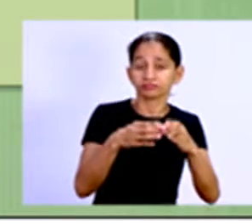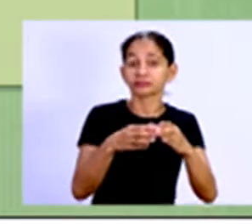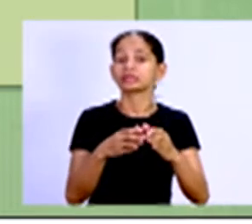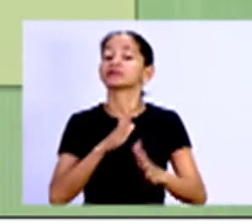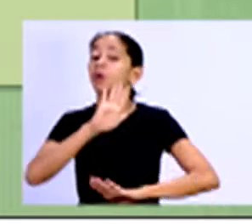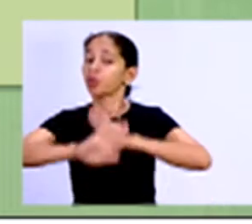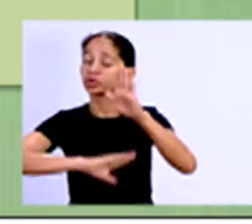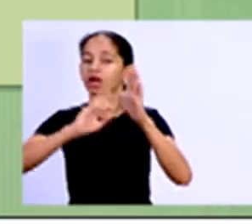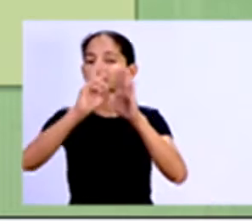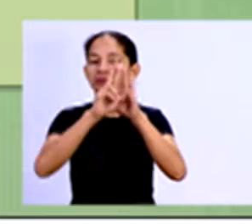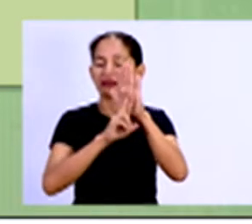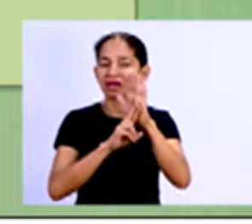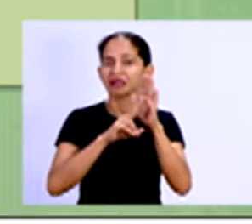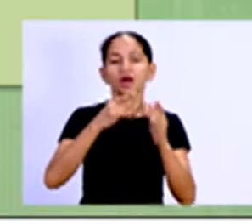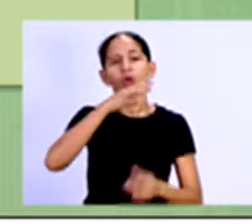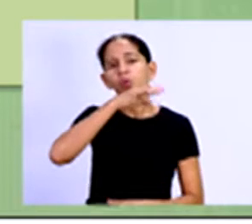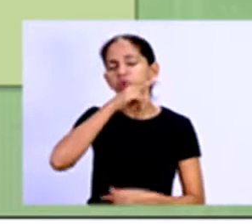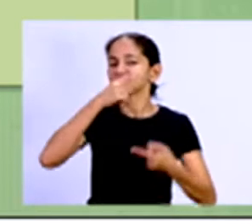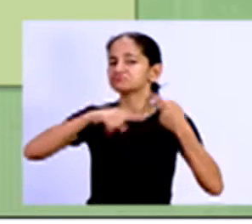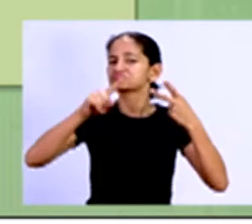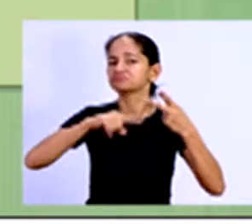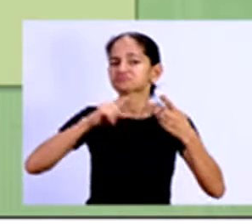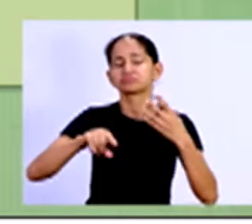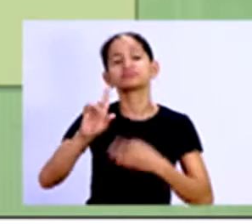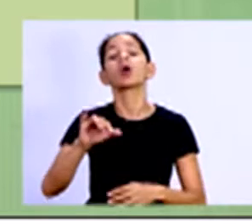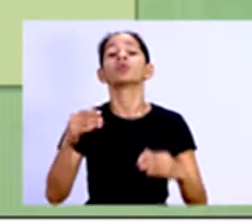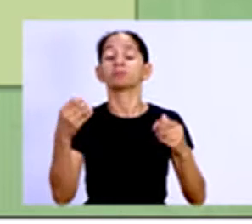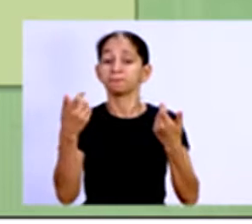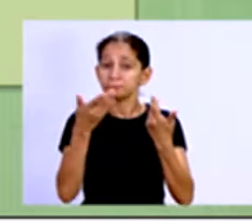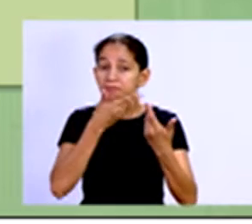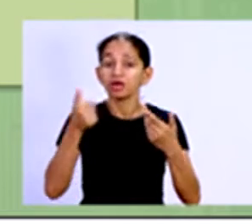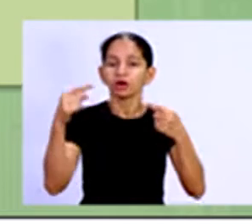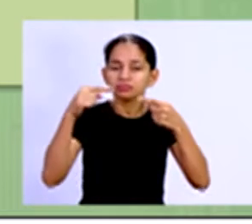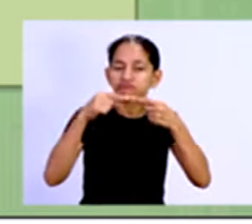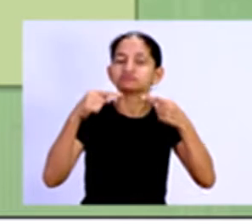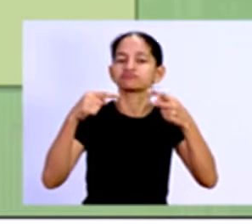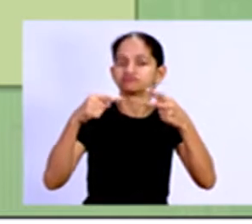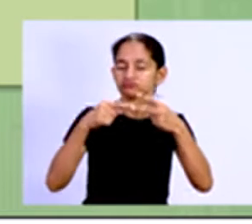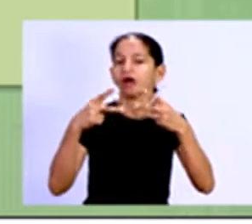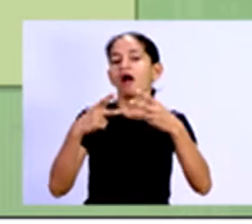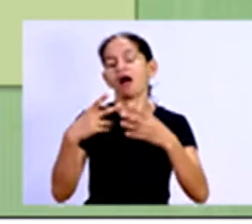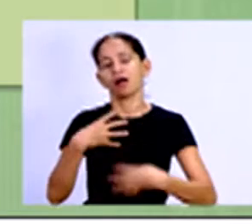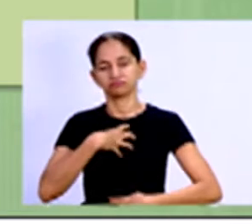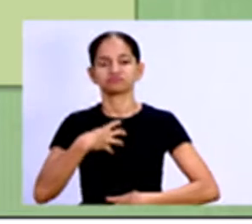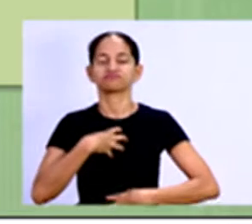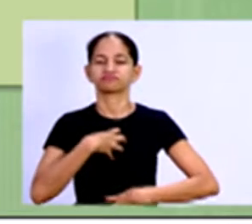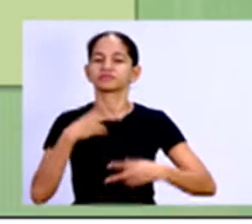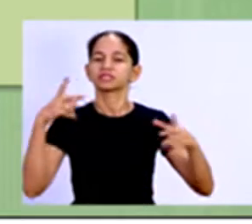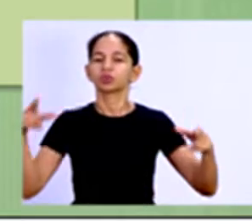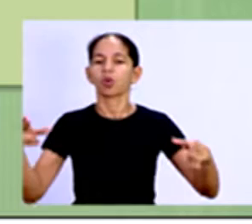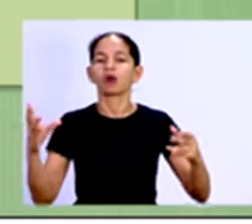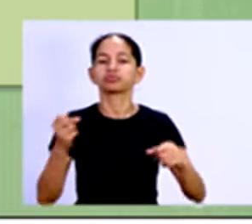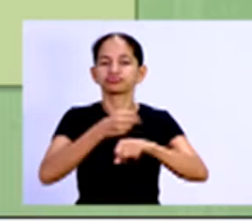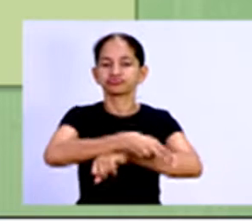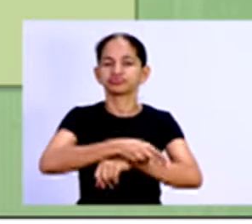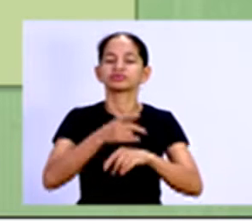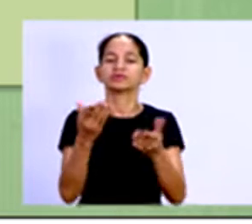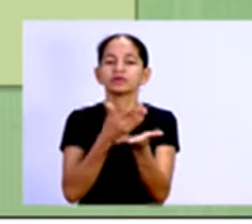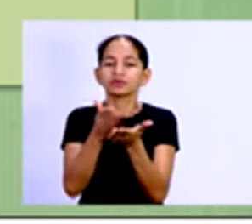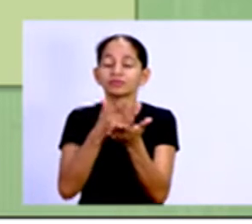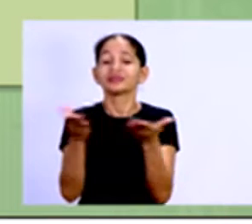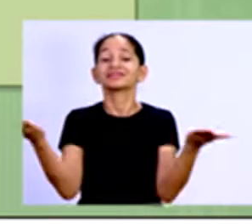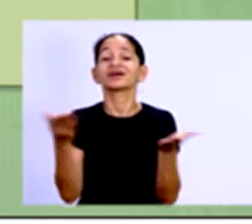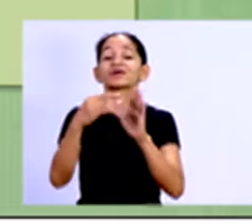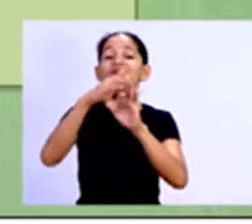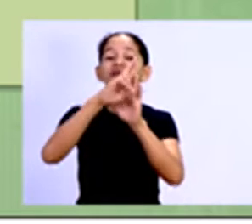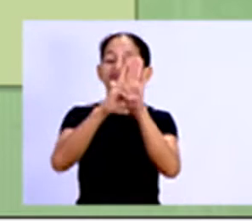nenhuma dessas regras, para que as interações continuem sempre sendo o mais harmônicas possível. Esses são os itens que a gente agora vai estabelecer